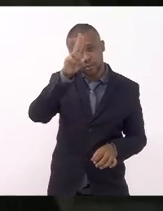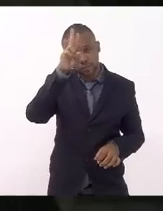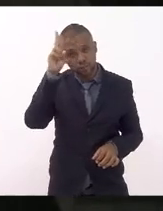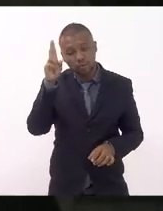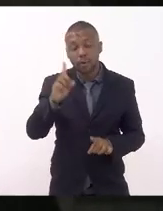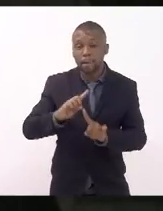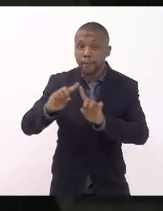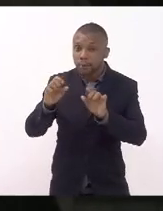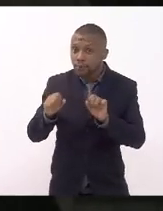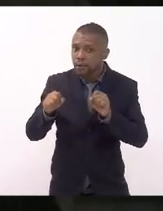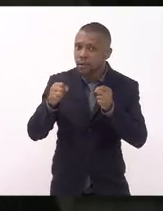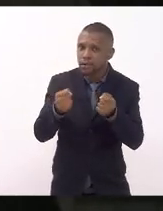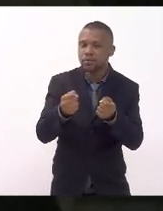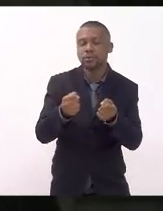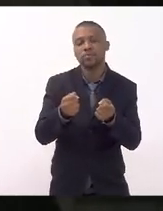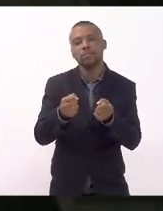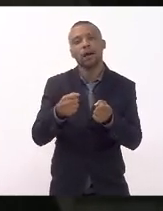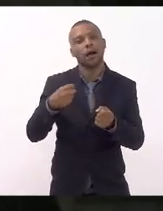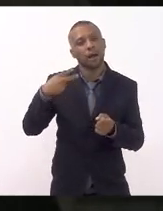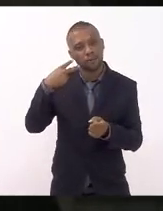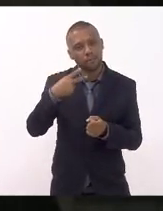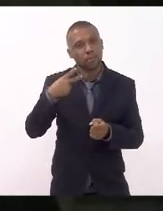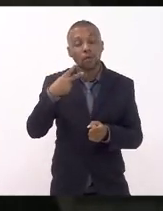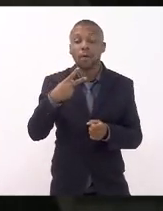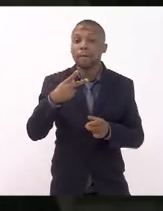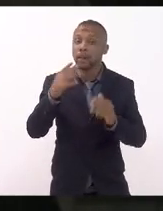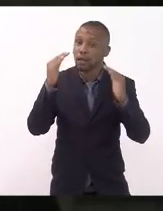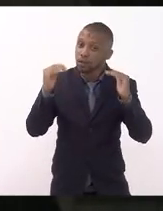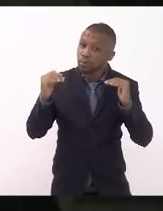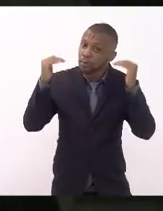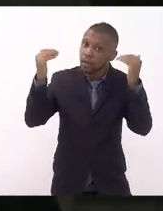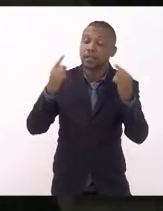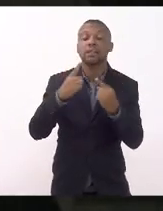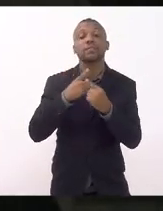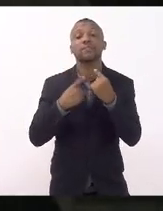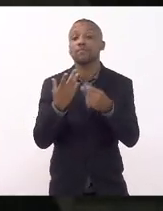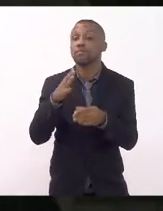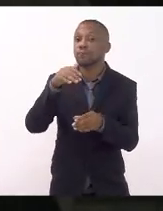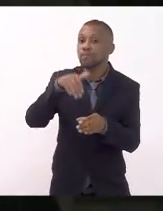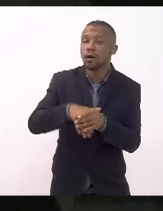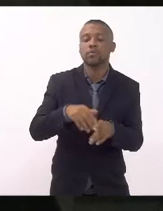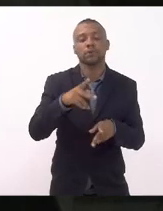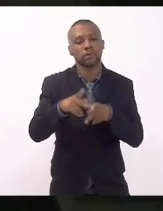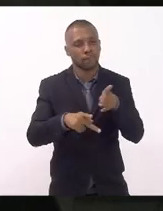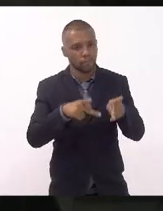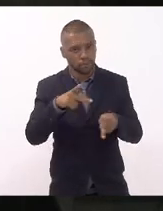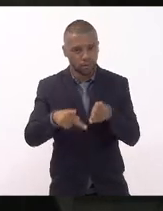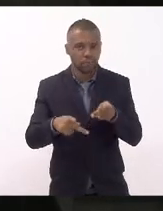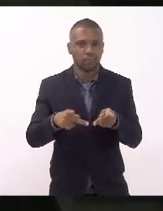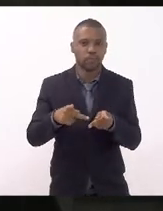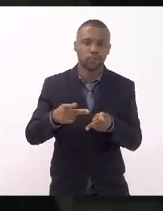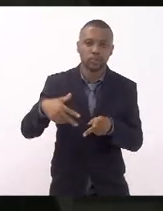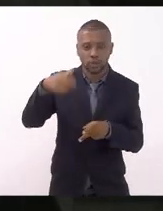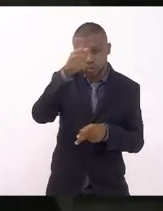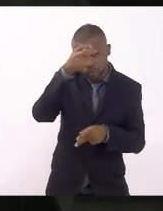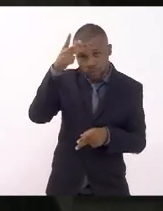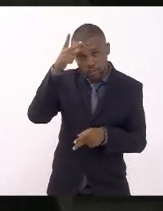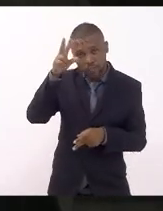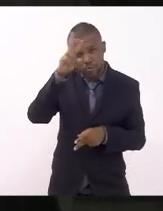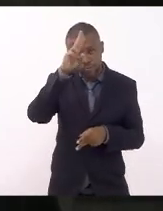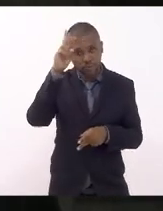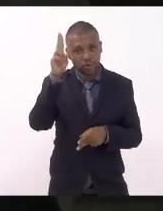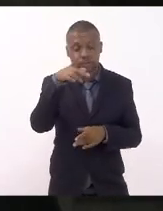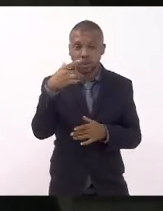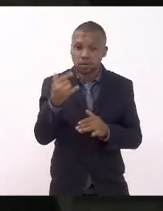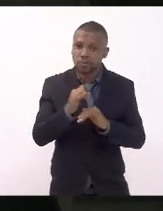foi garantido à vereadora Cris Gêmeas pela soberania do voto popular do povo de Mesquita. Então, manda a minha palavra